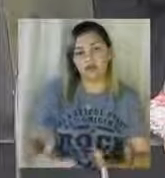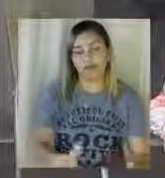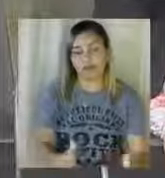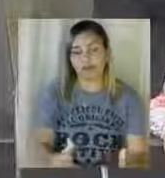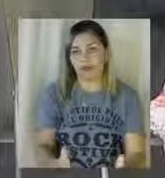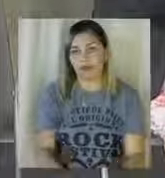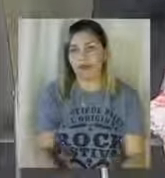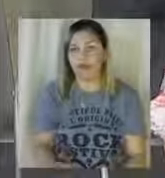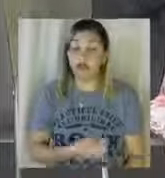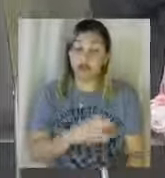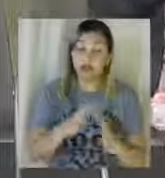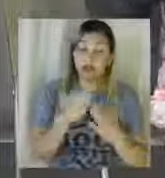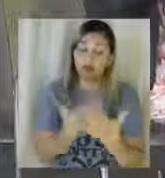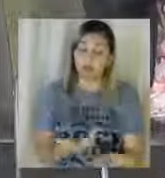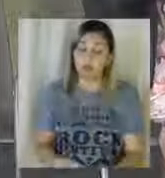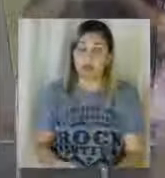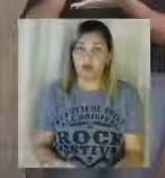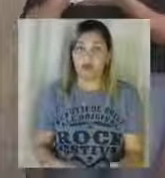de vida escolar?